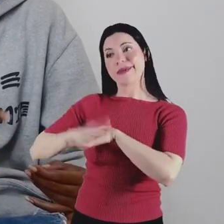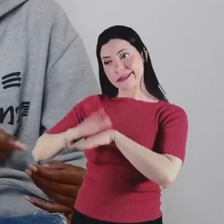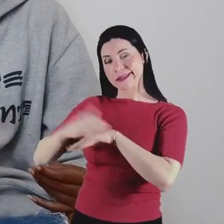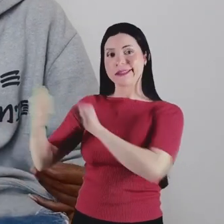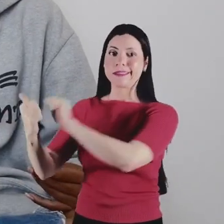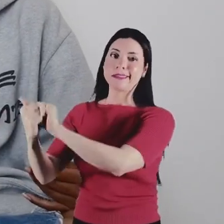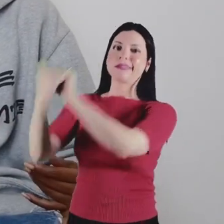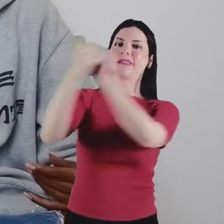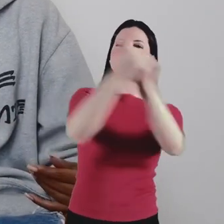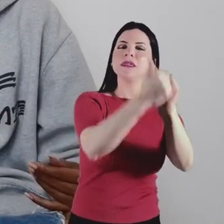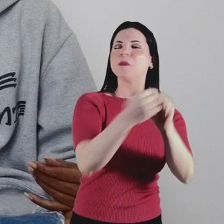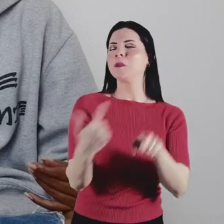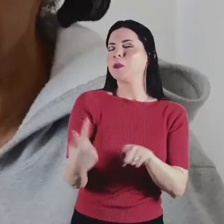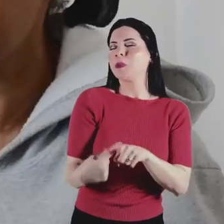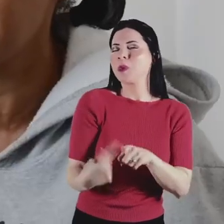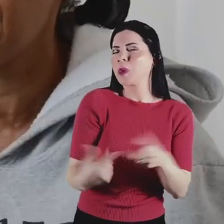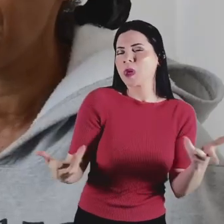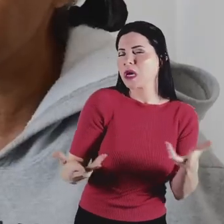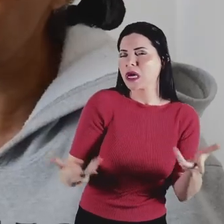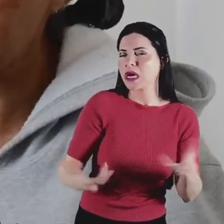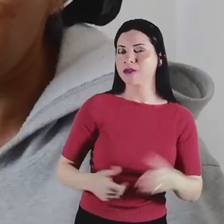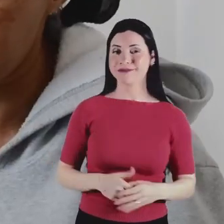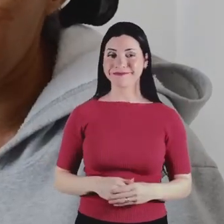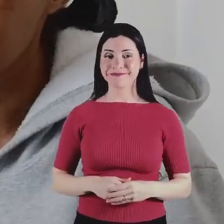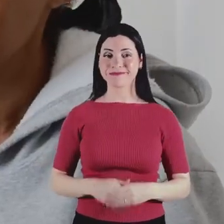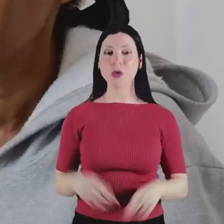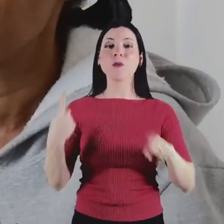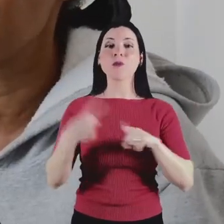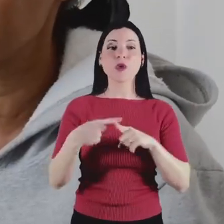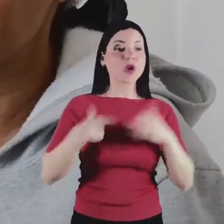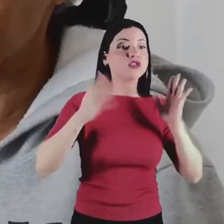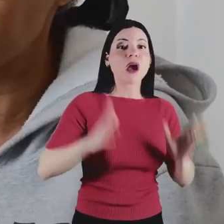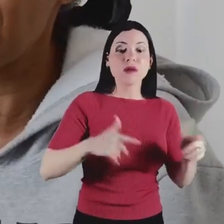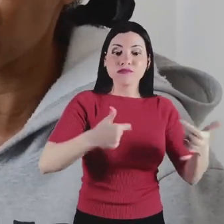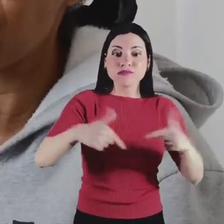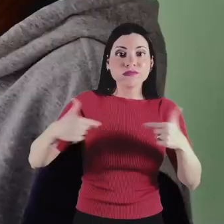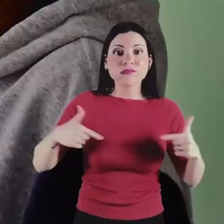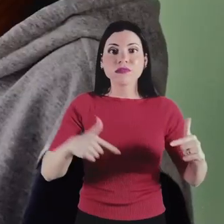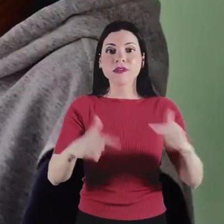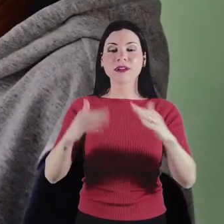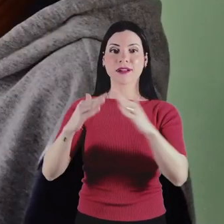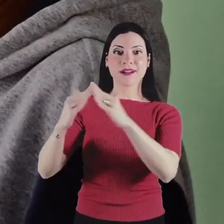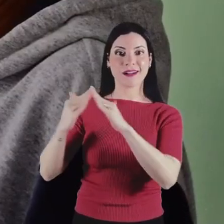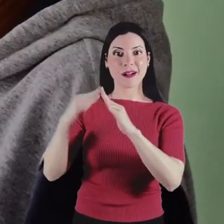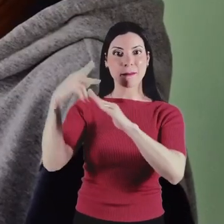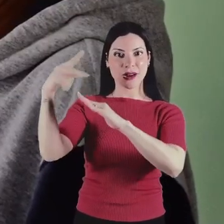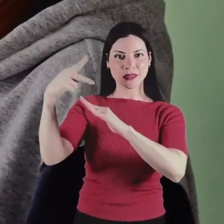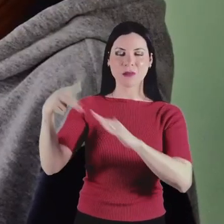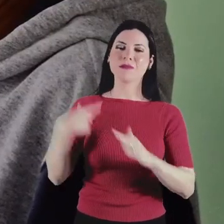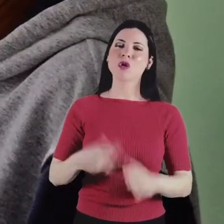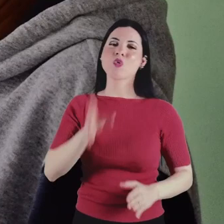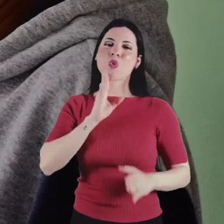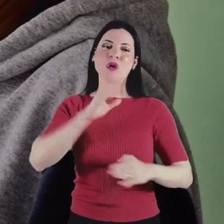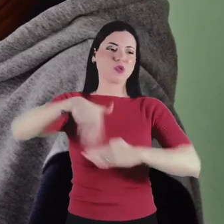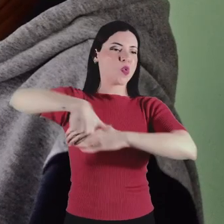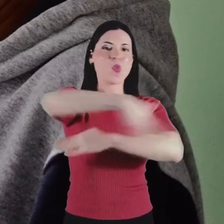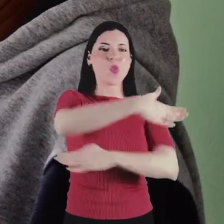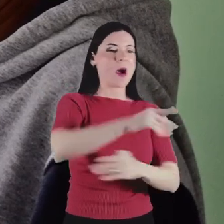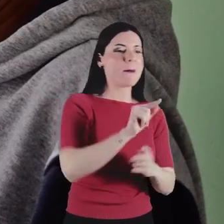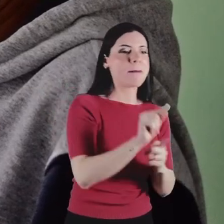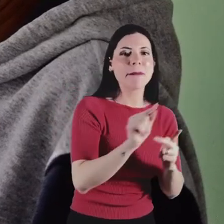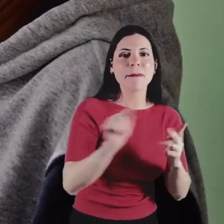dar o recado e eu mesma levava. Por quê? Por fato de fazer produção dentro de Paraisópolis, então eu